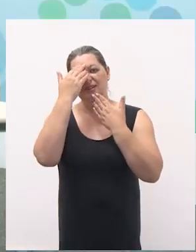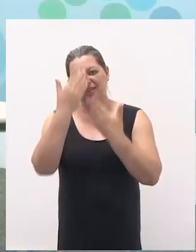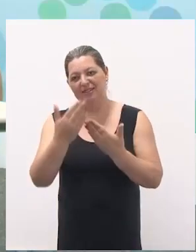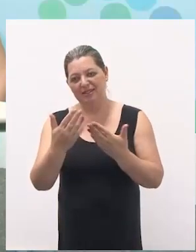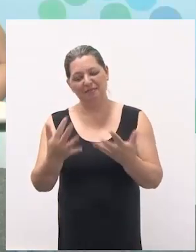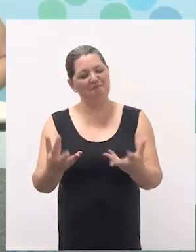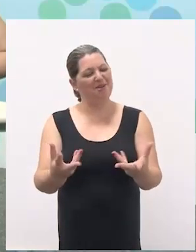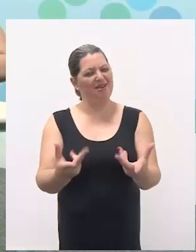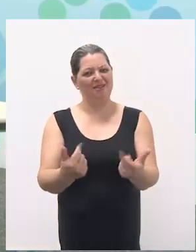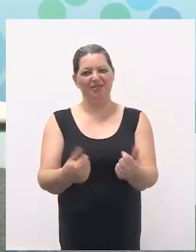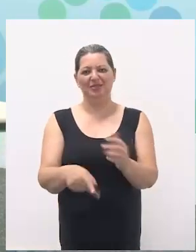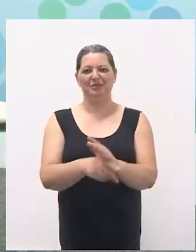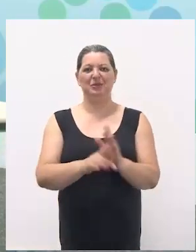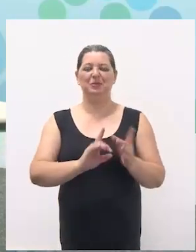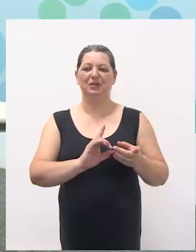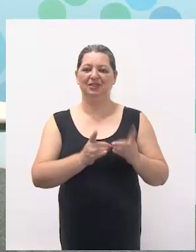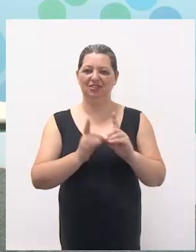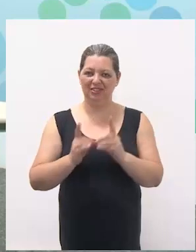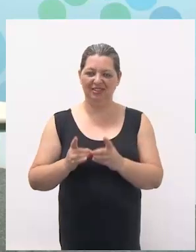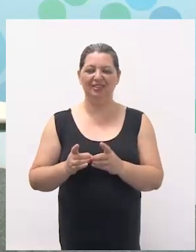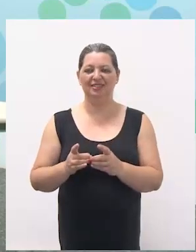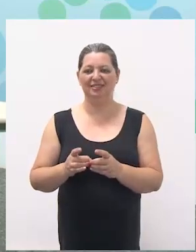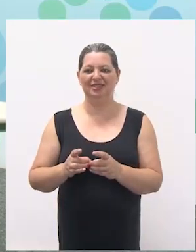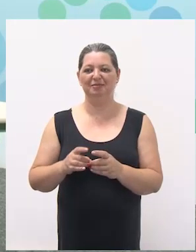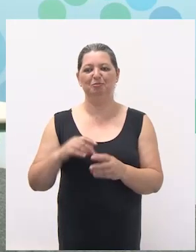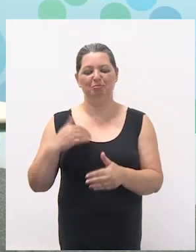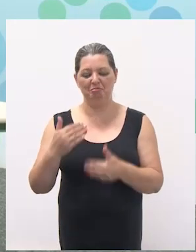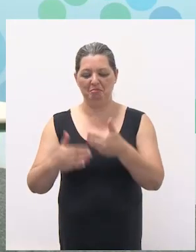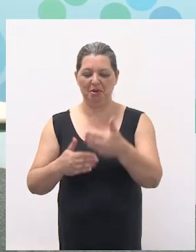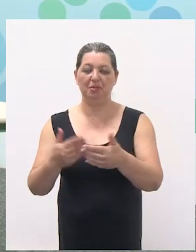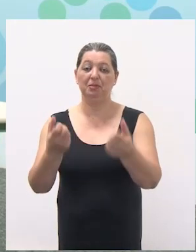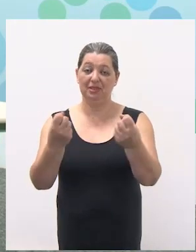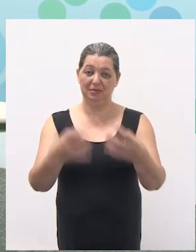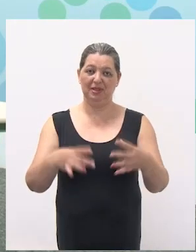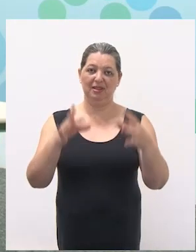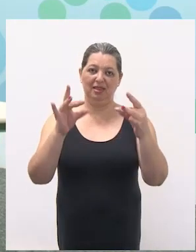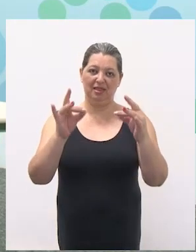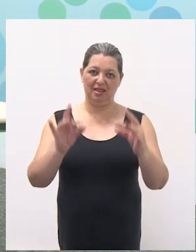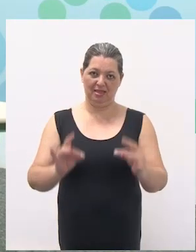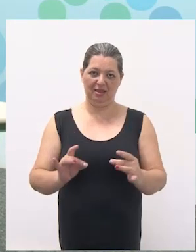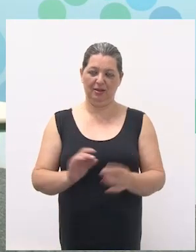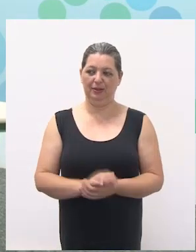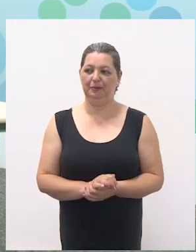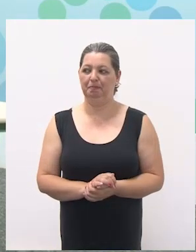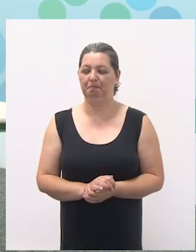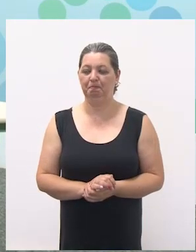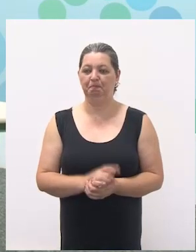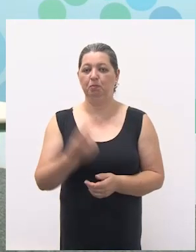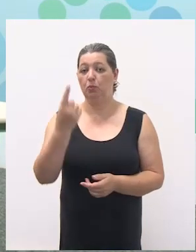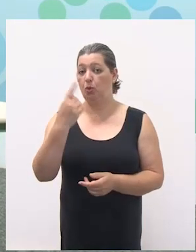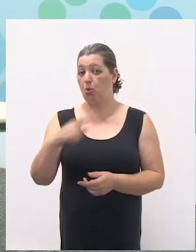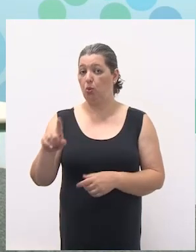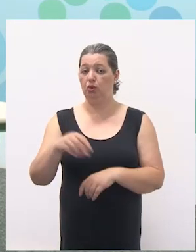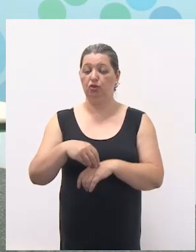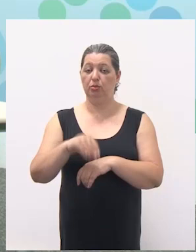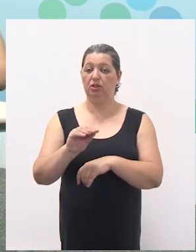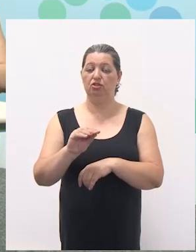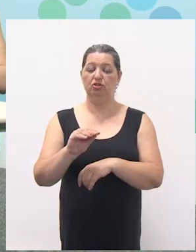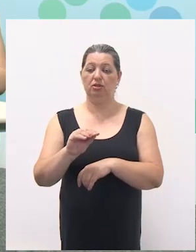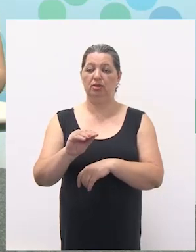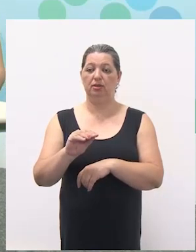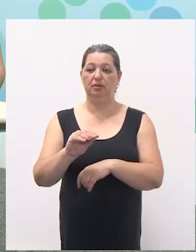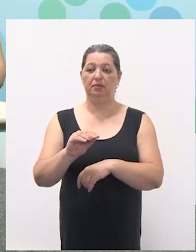sua didática aí, explicando passo a passo, maravilhoso. E uma última dica, Ana Paula, se eu puder deixar aqui para